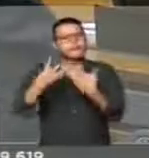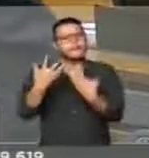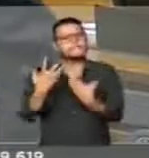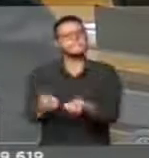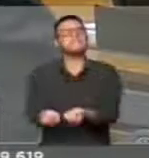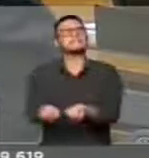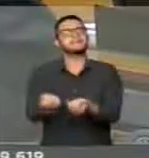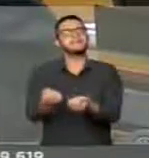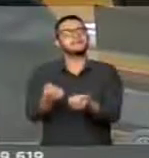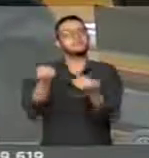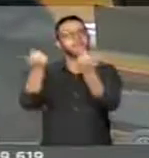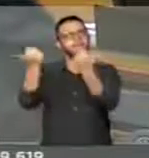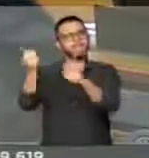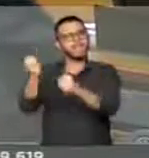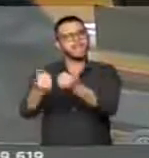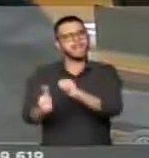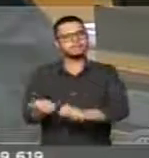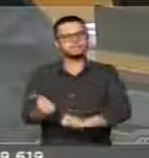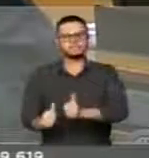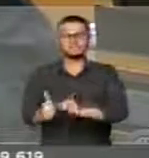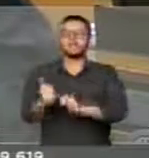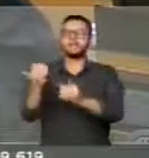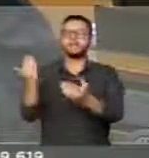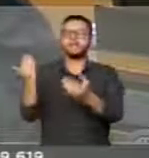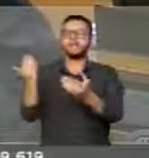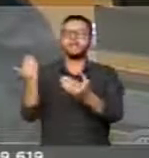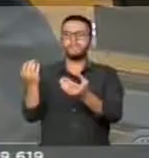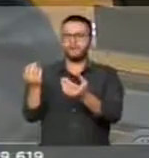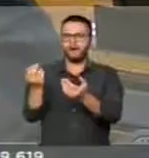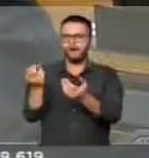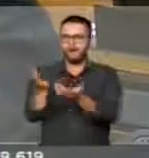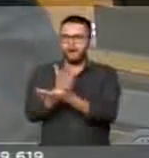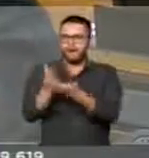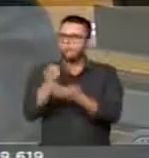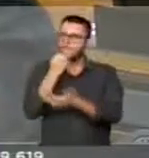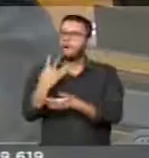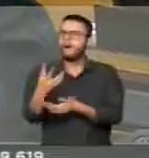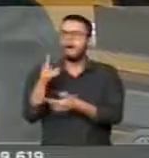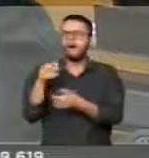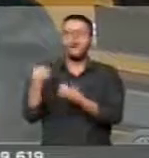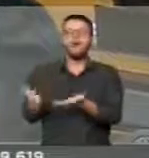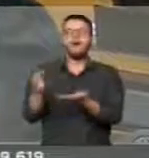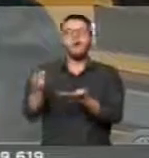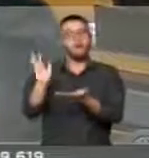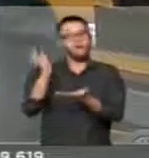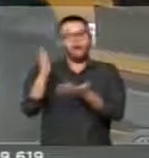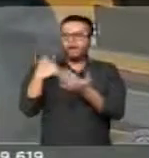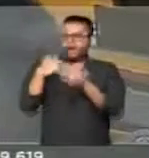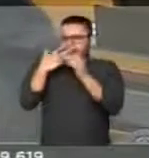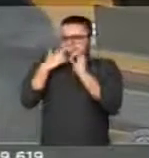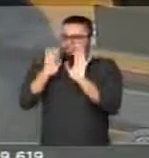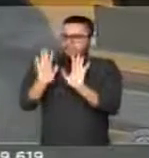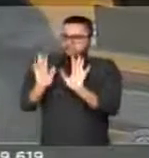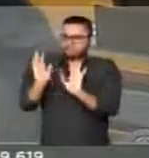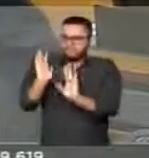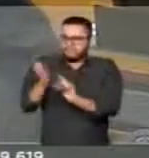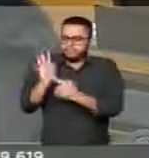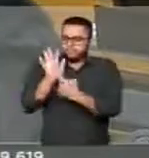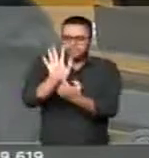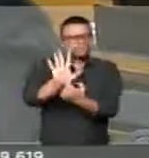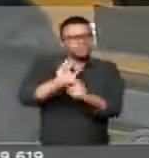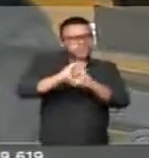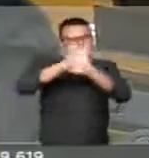a avaliação desse processo do recebimento de vantagens, para mim, já era uma demonstração clara, uma confissão da própria